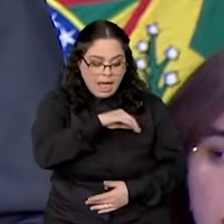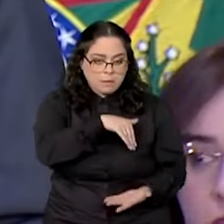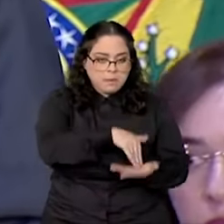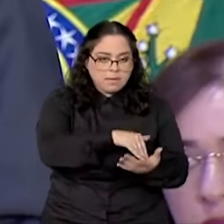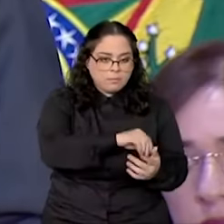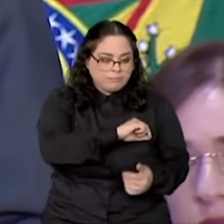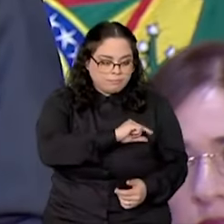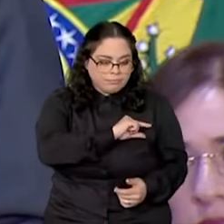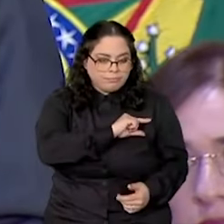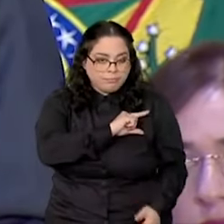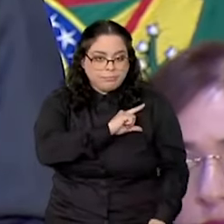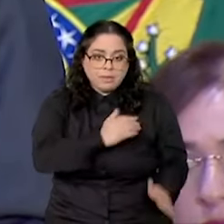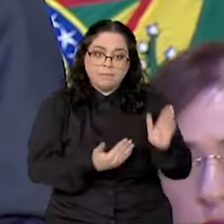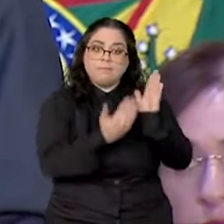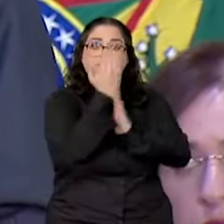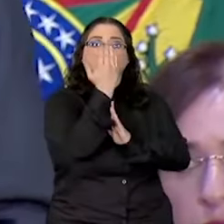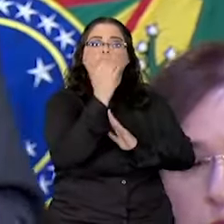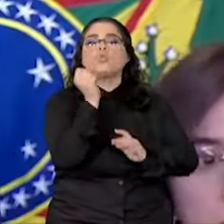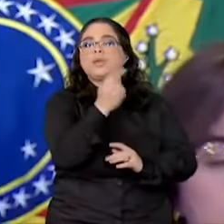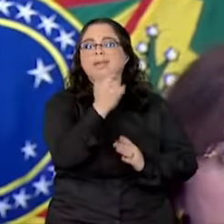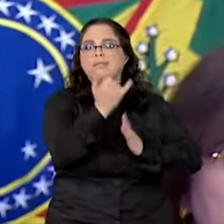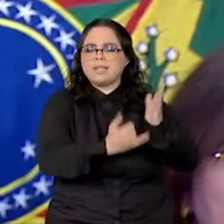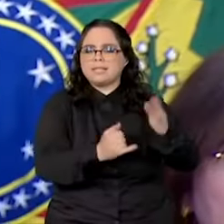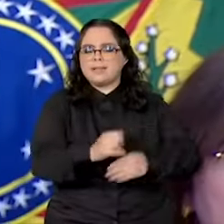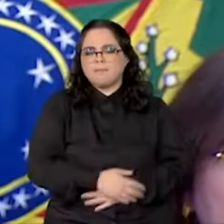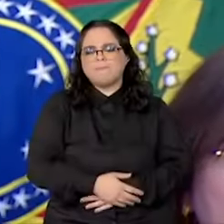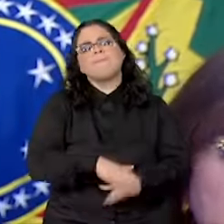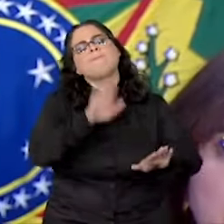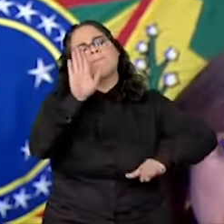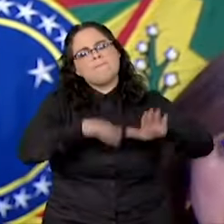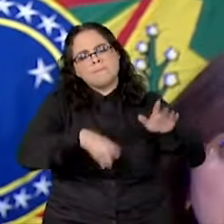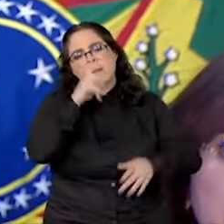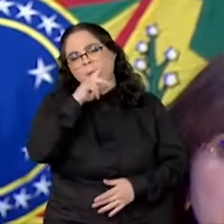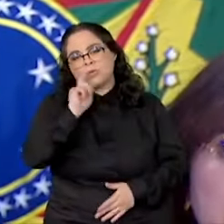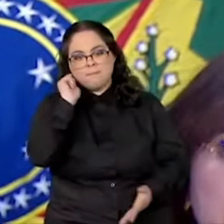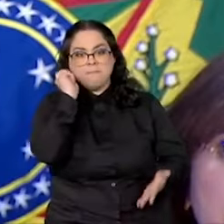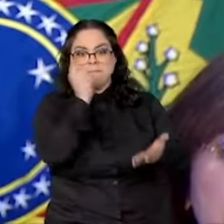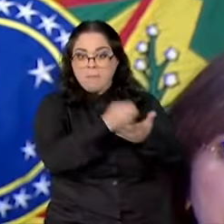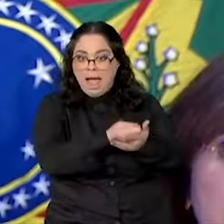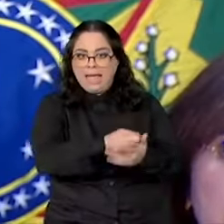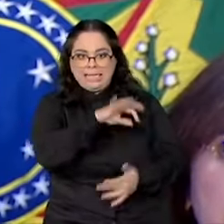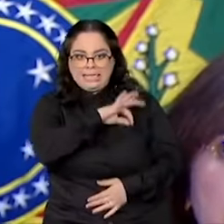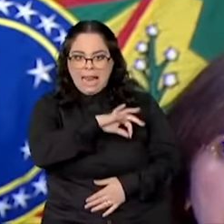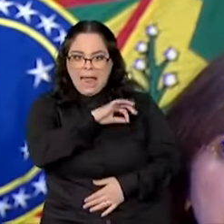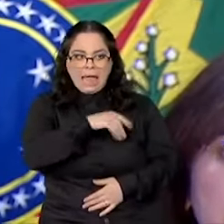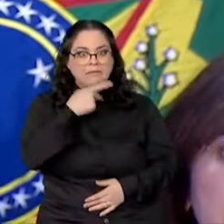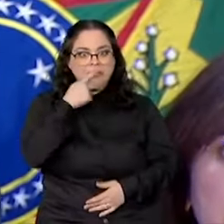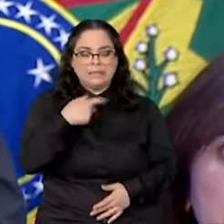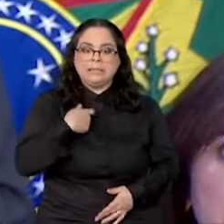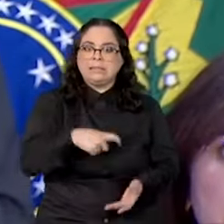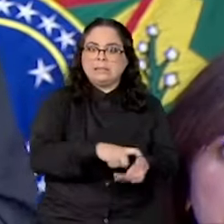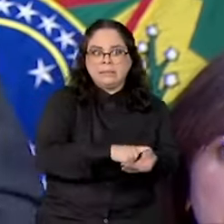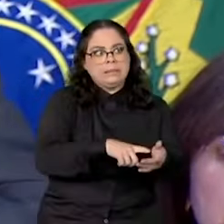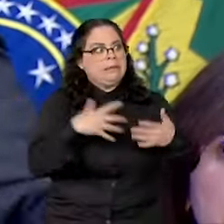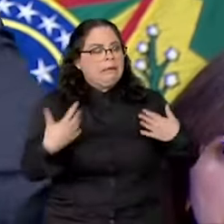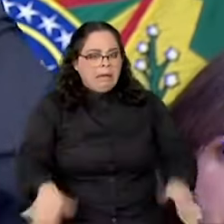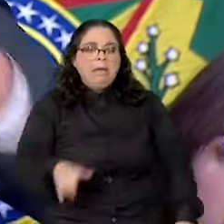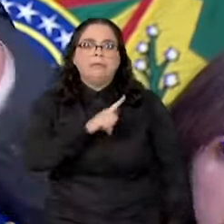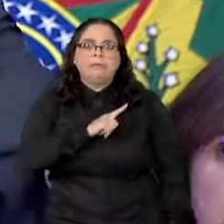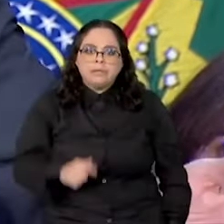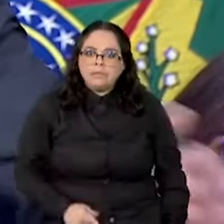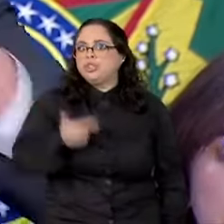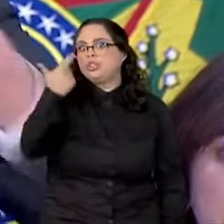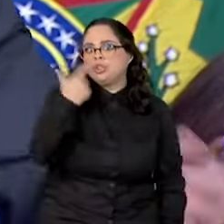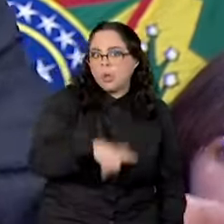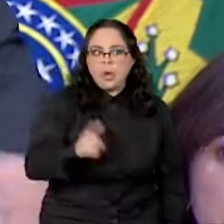mínimo acima da inflação. Eu sei que muitas vezes, para quem paga o salário mínimo, fica nervoso com o governo. Nossa, o governo